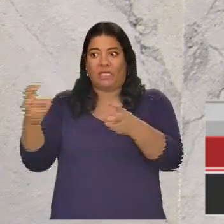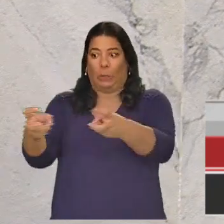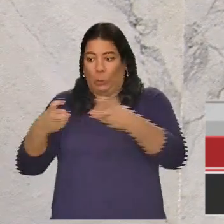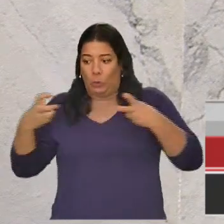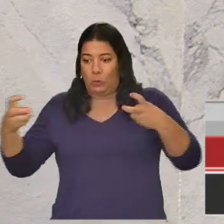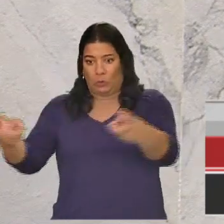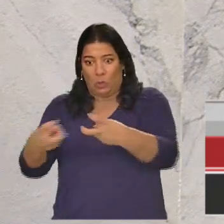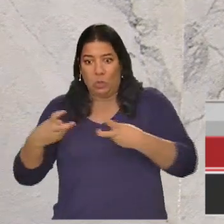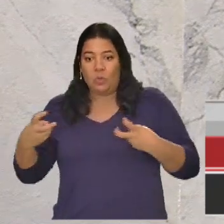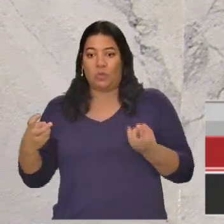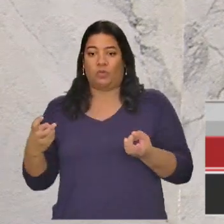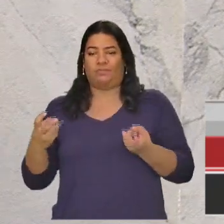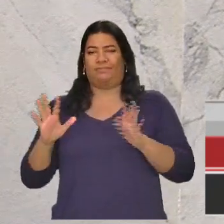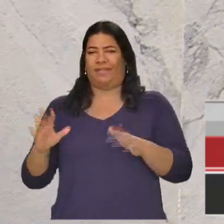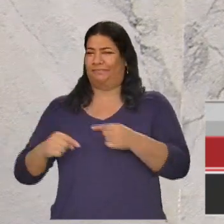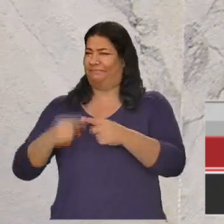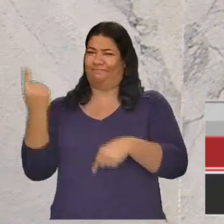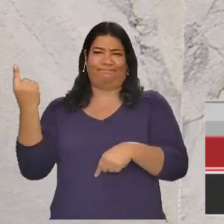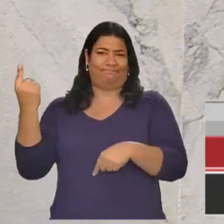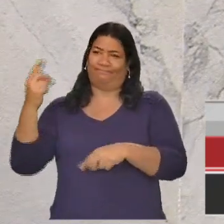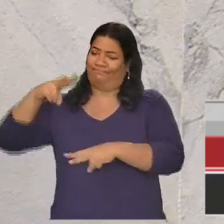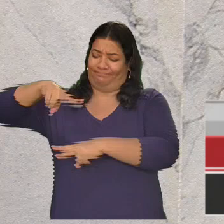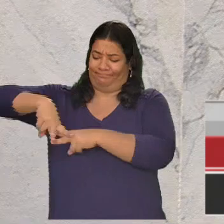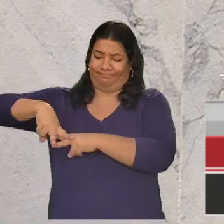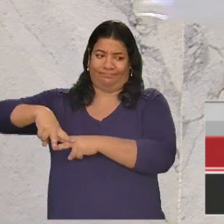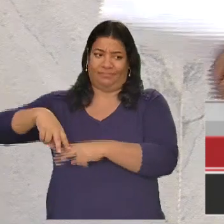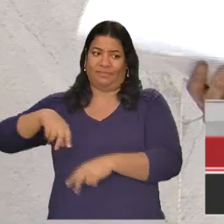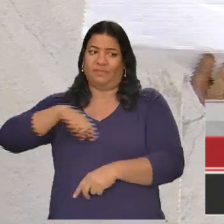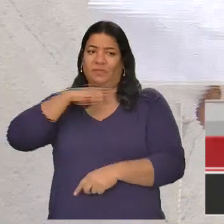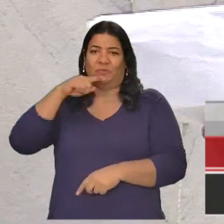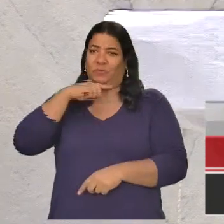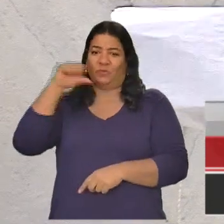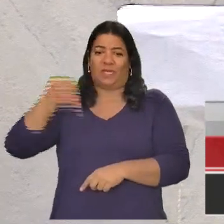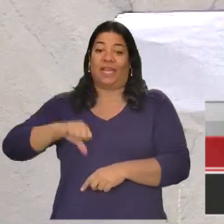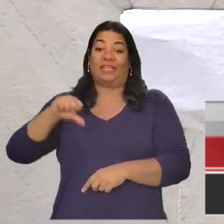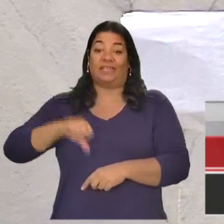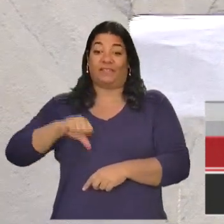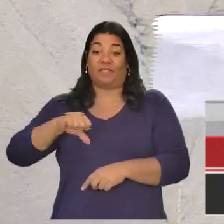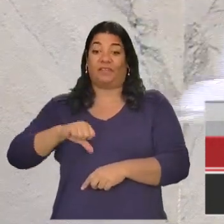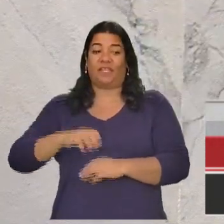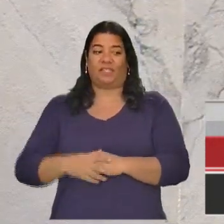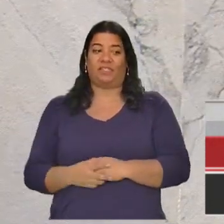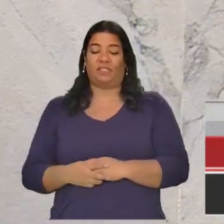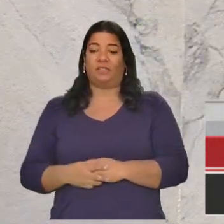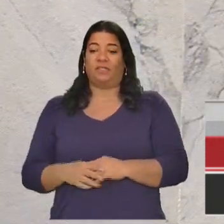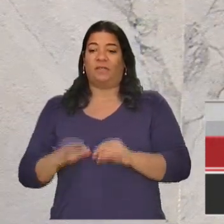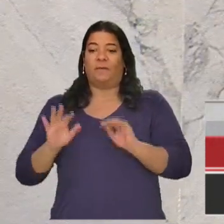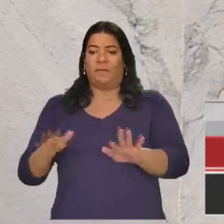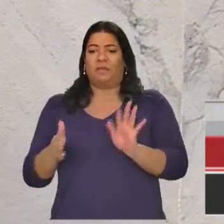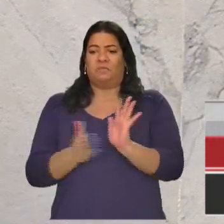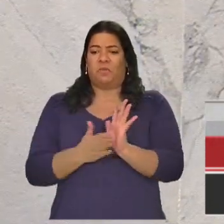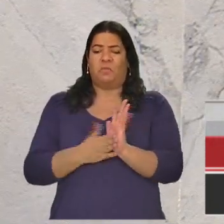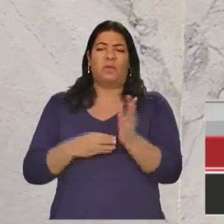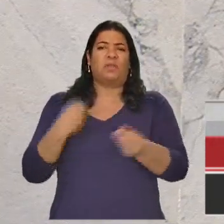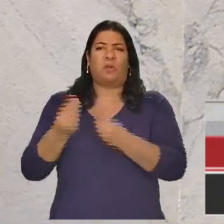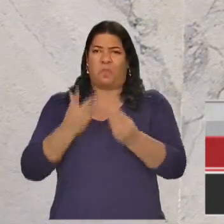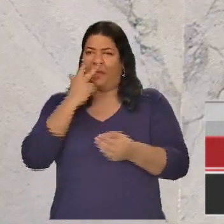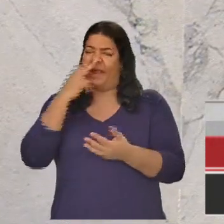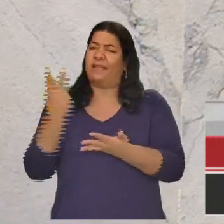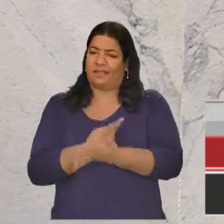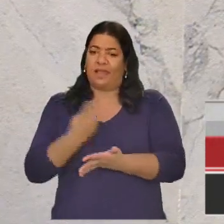prisional sinto muito é um absurdo nós estamos preocupados com essa proposta sem contar que vai penalizar imensamente